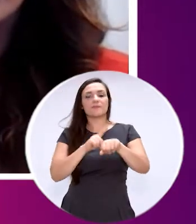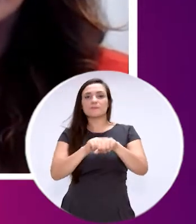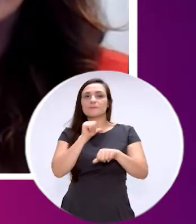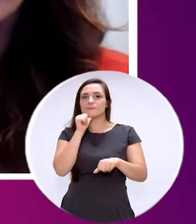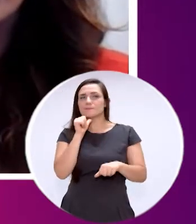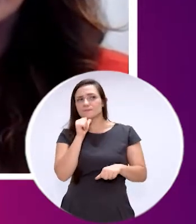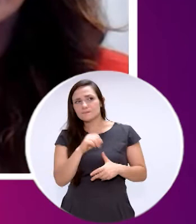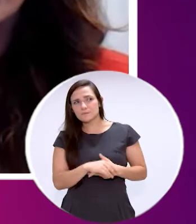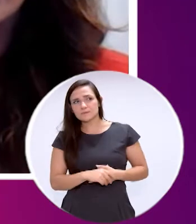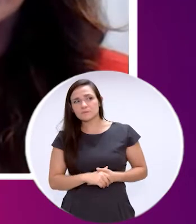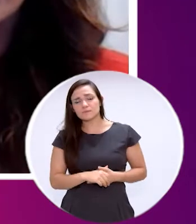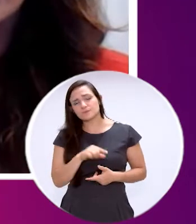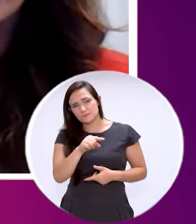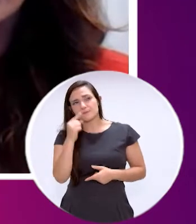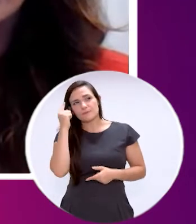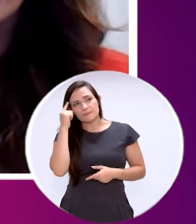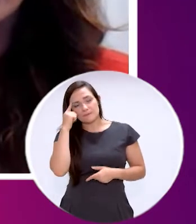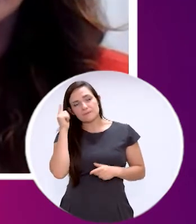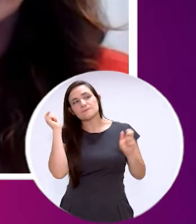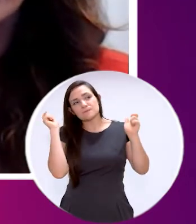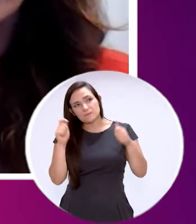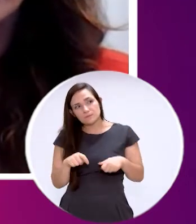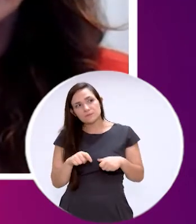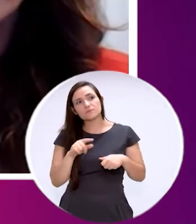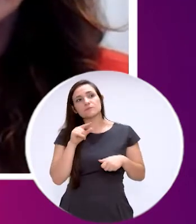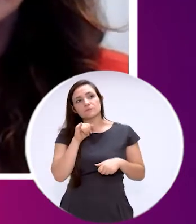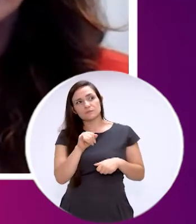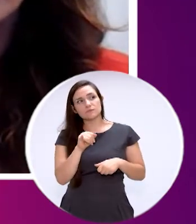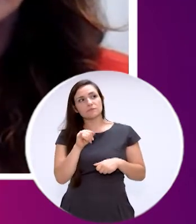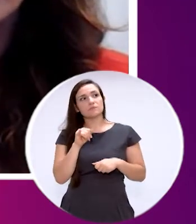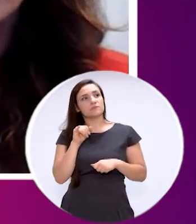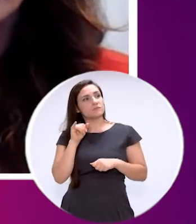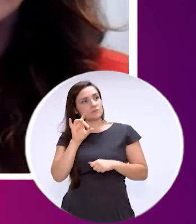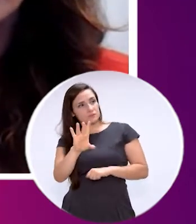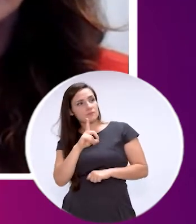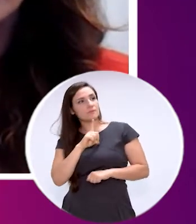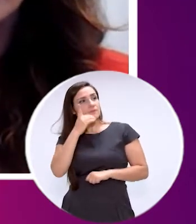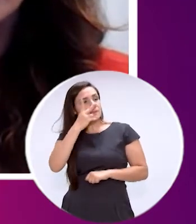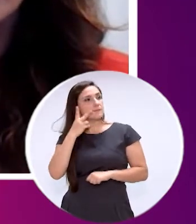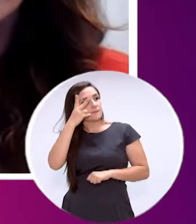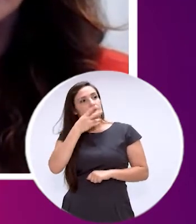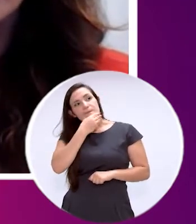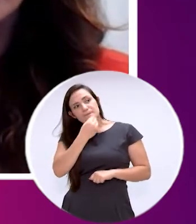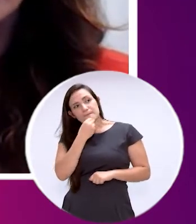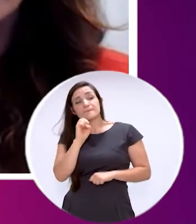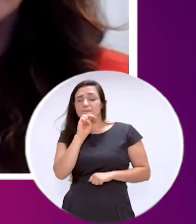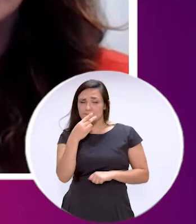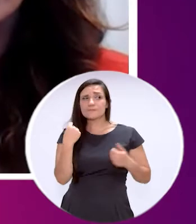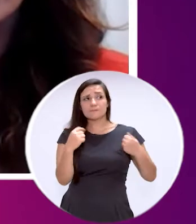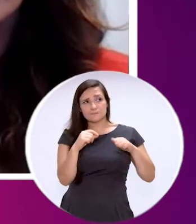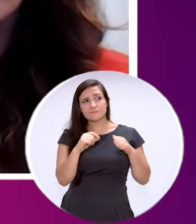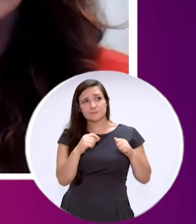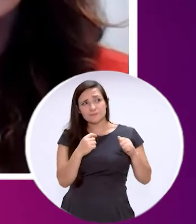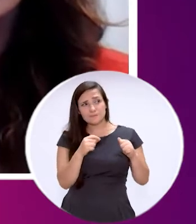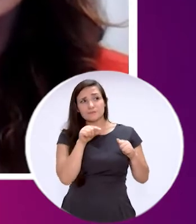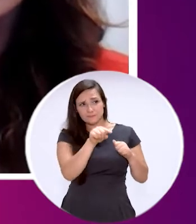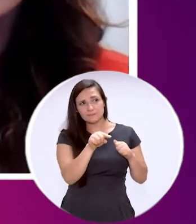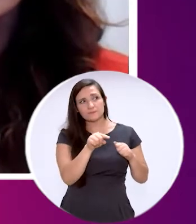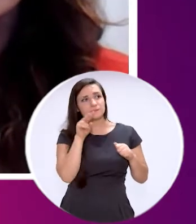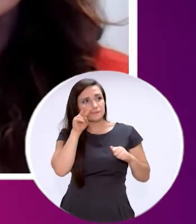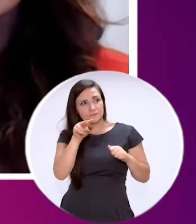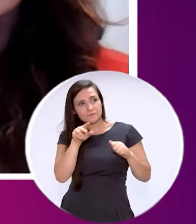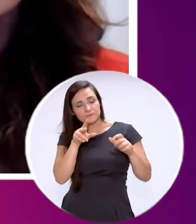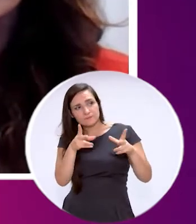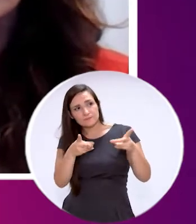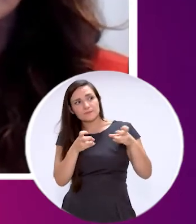acha que isso seria possível se todo o parlamento fosse feito só de homens, ou precisa mesmo ter esse olhar sensível da